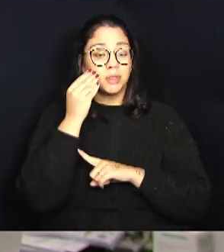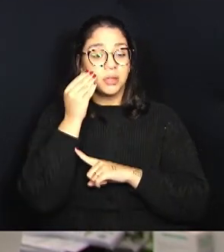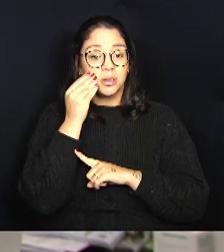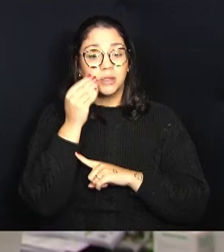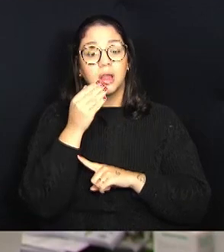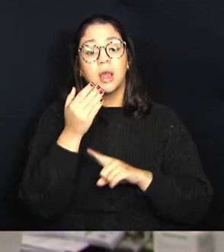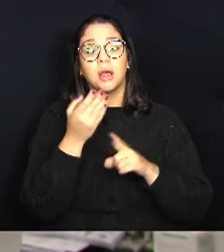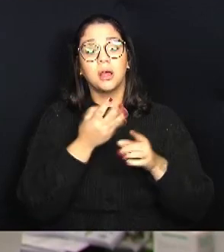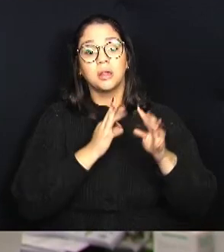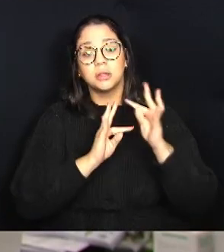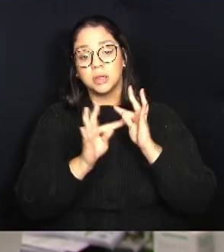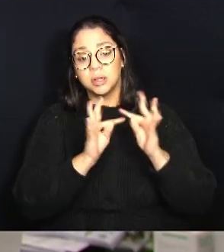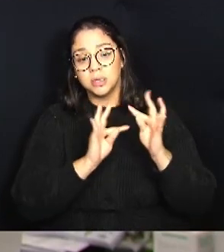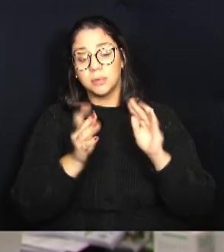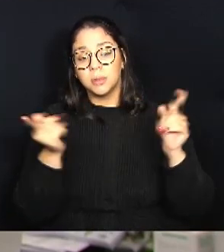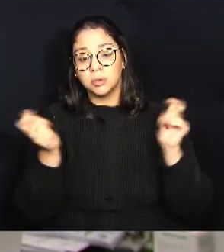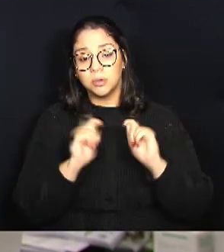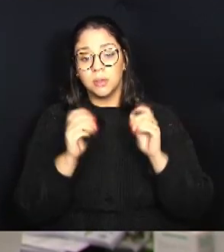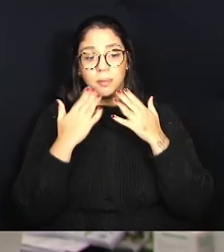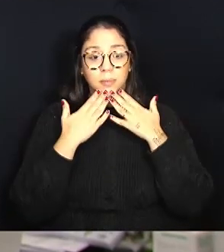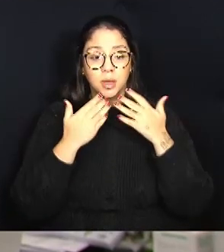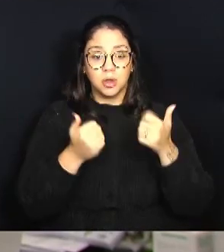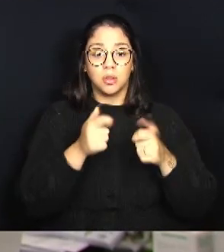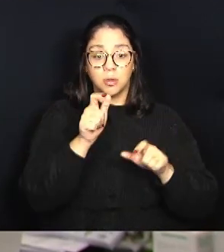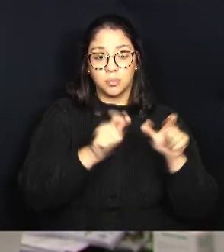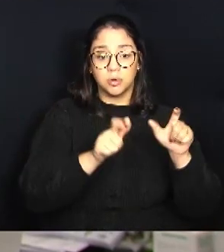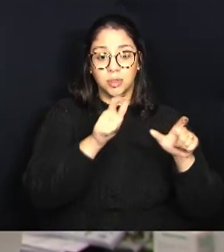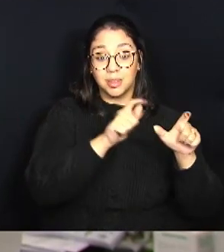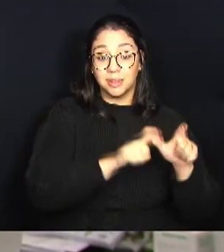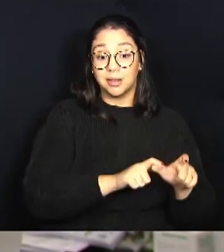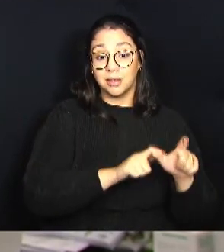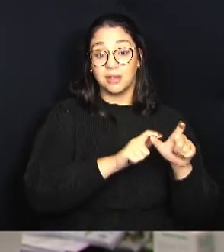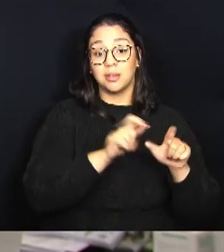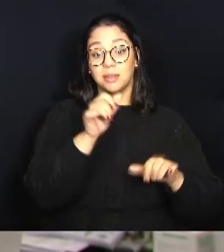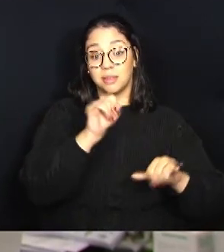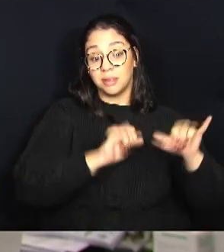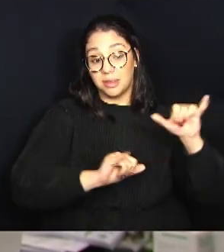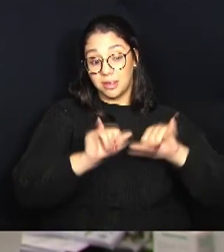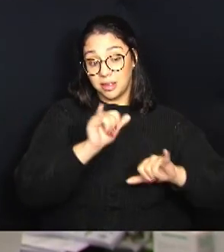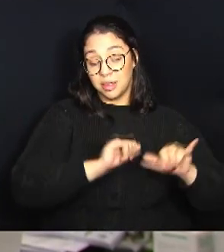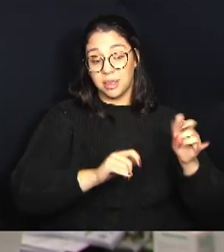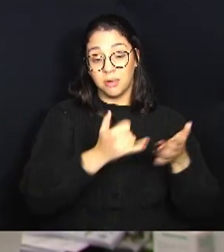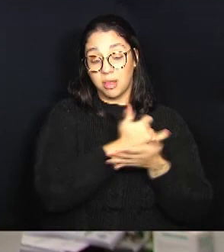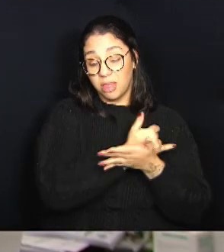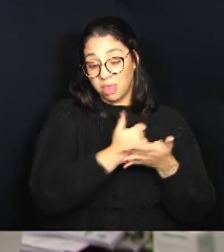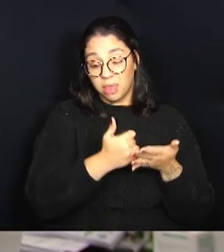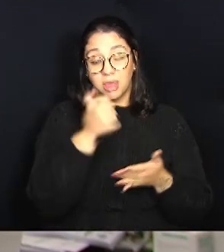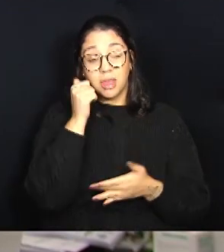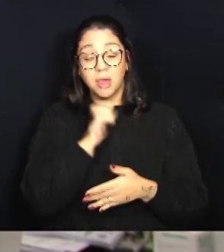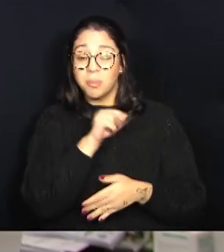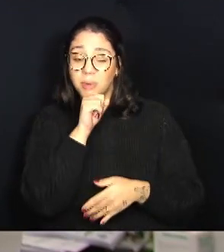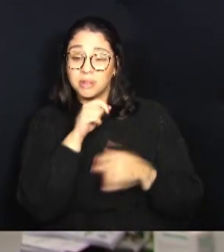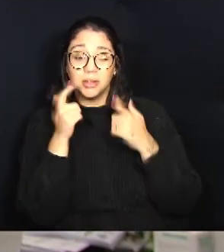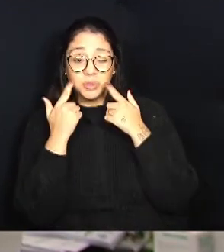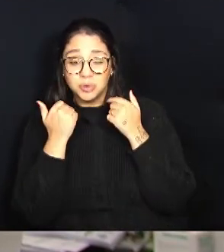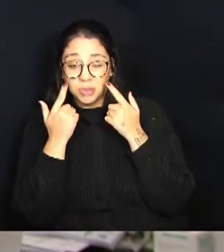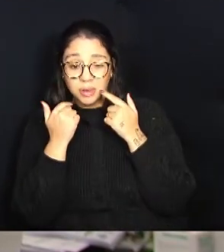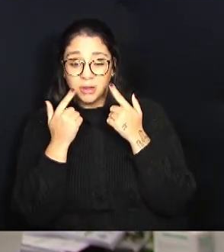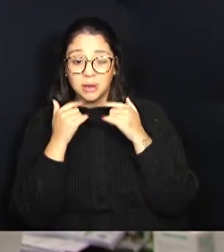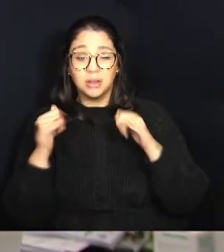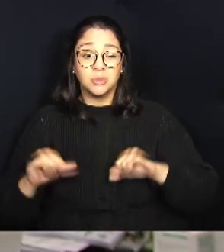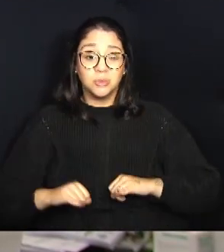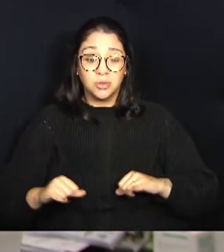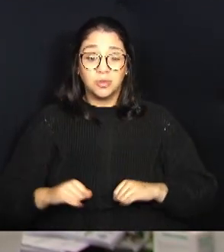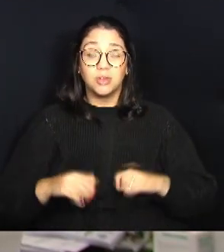tratamento adequado para o dependente químico. Porque aquela mãe que está sofrendo, está chorando agora nesse momento, ela pede, pelo amor